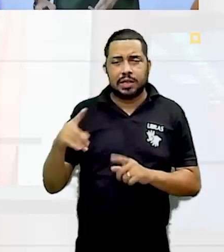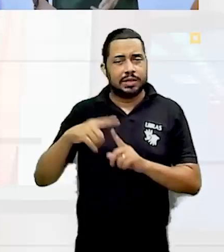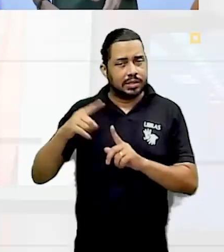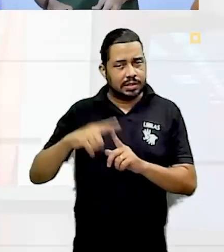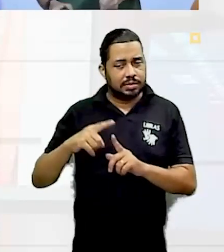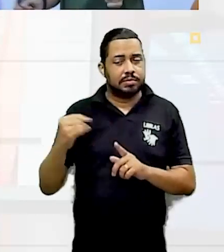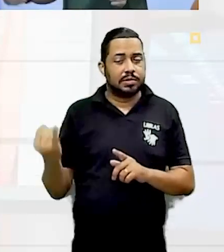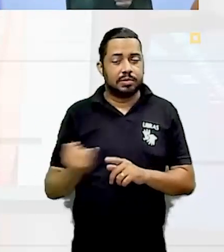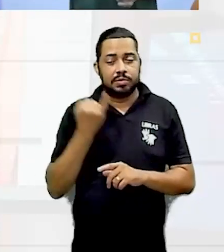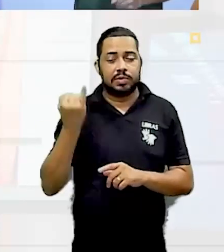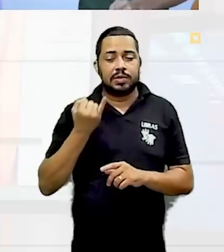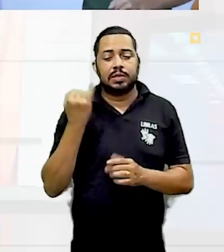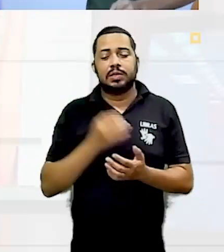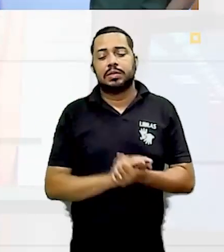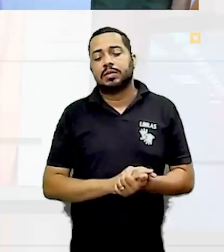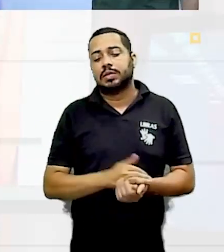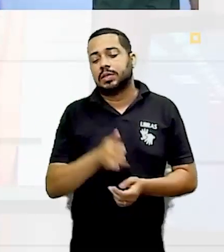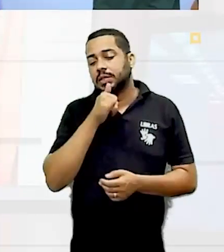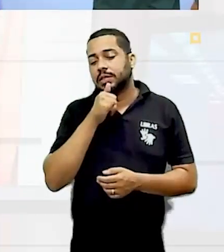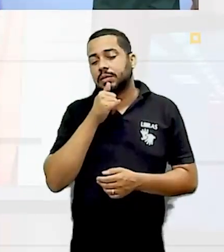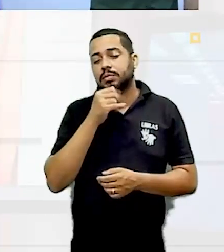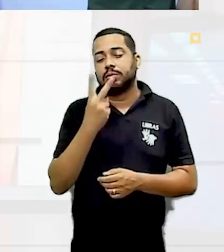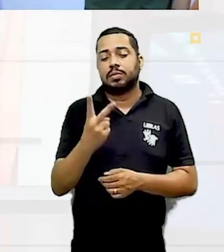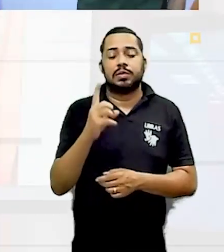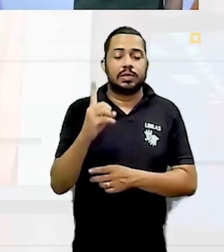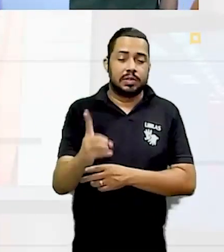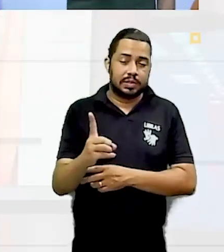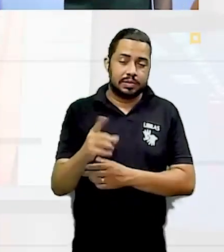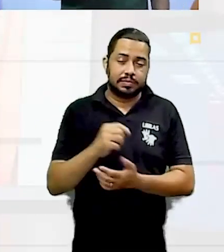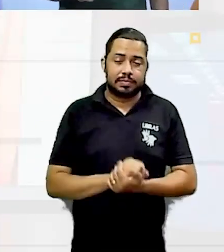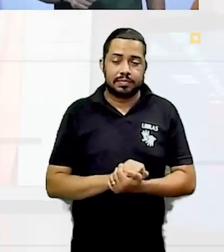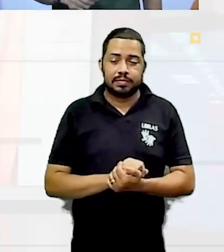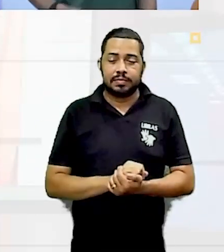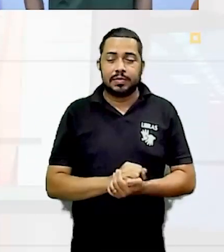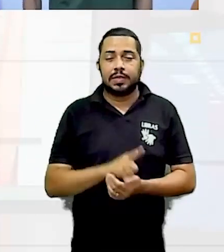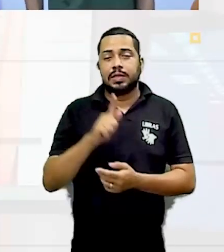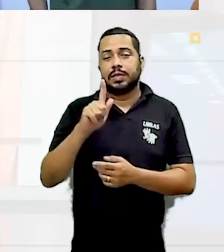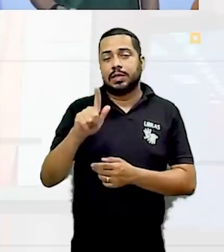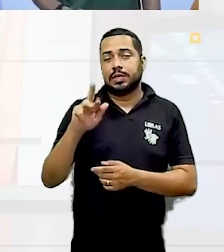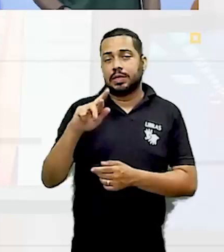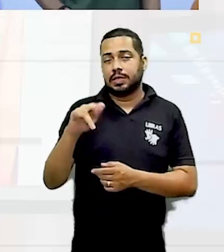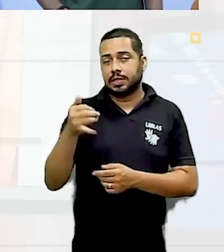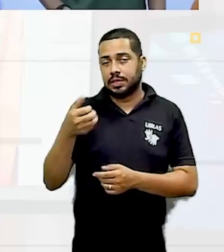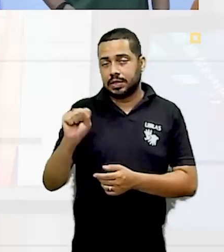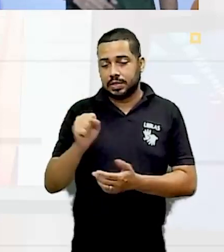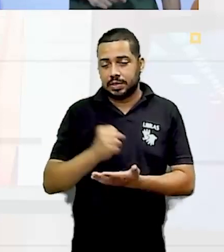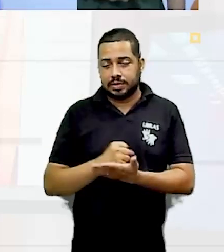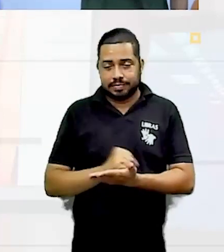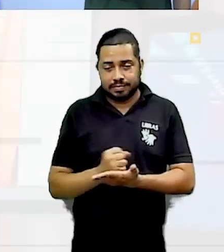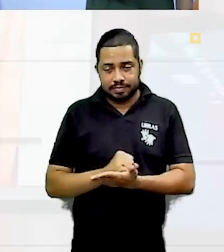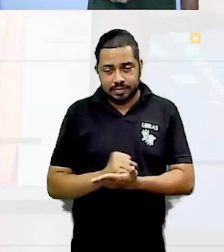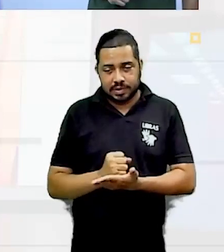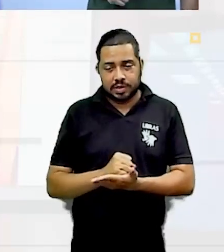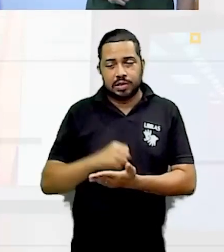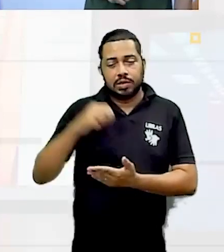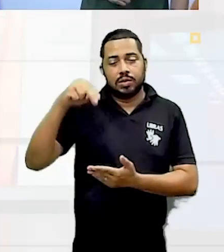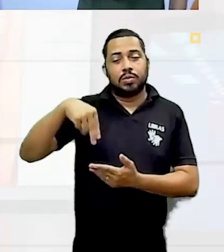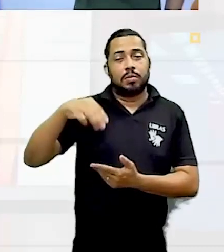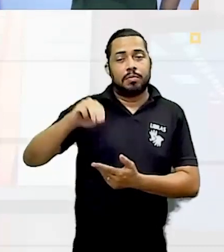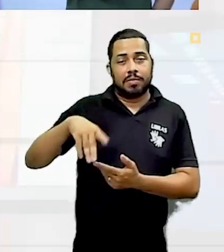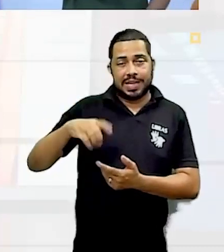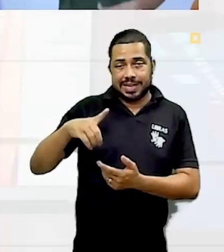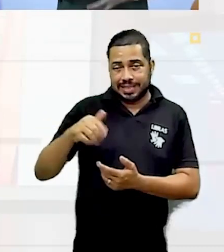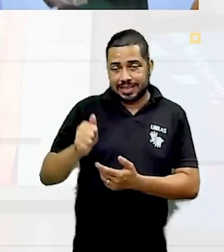para animação. Eu peguei um exemplo 2D do jogo Gris, da Nomad Studio. É um jogo muito bom, por sinal,